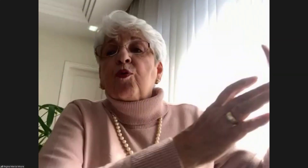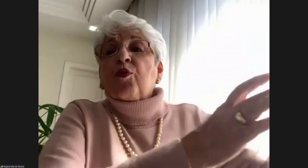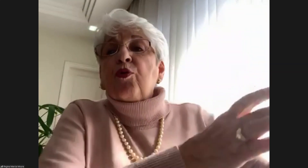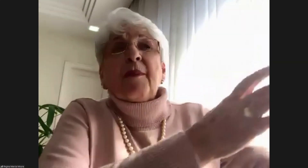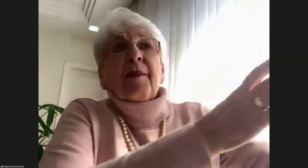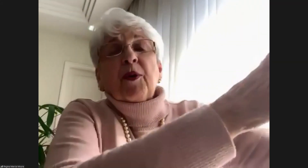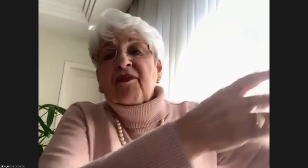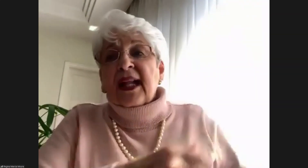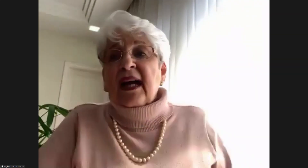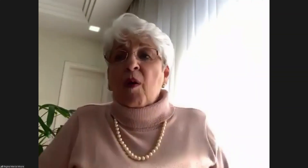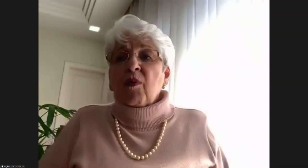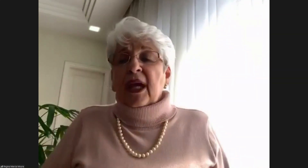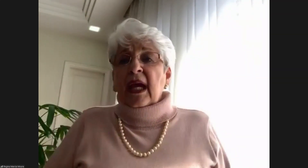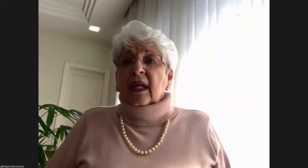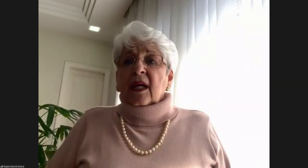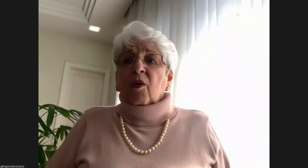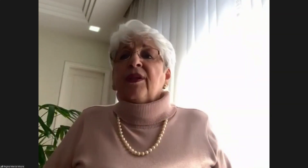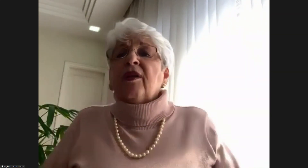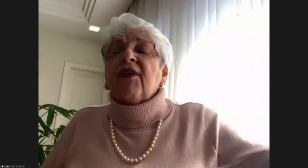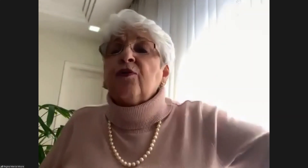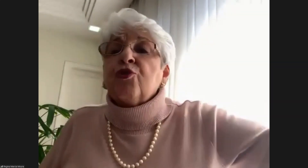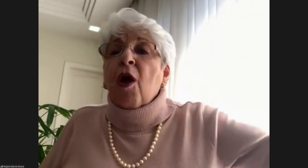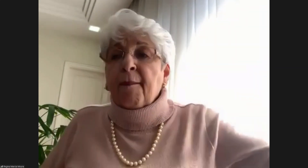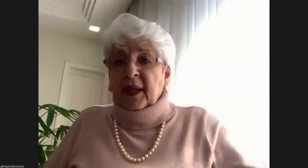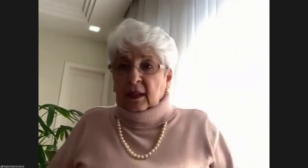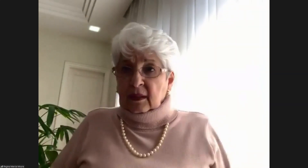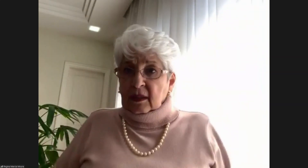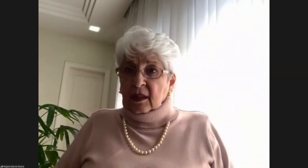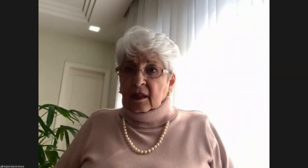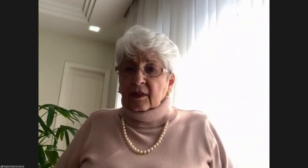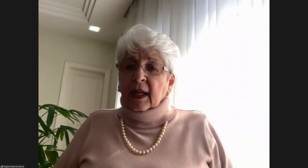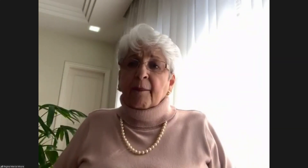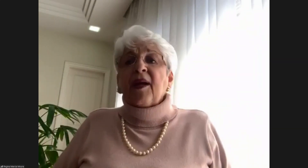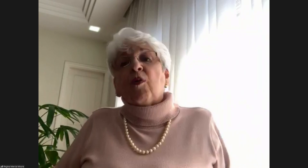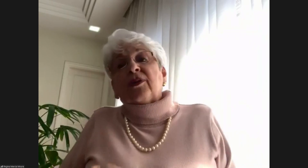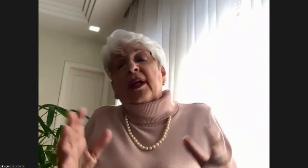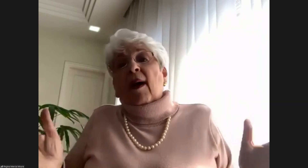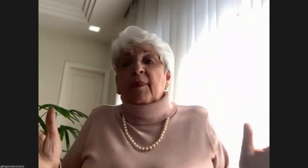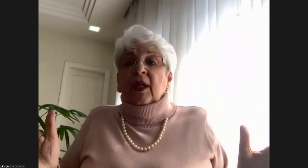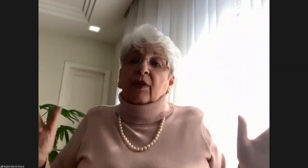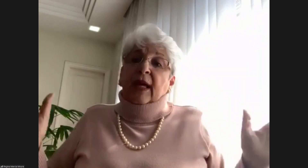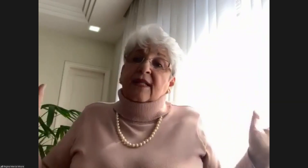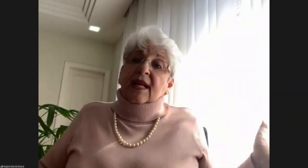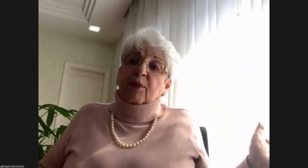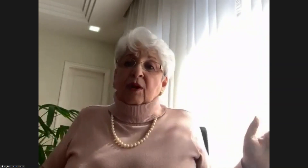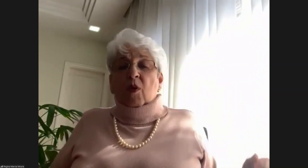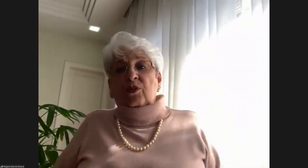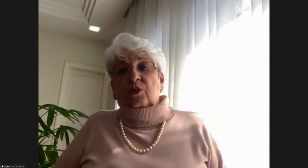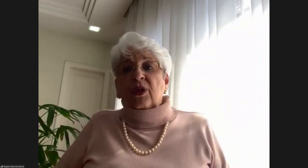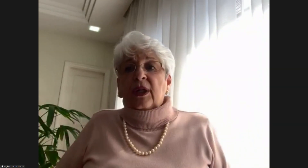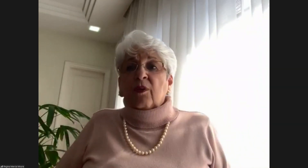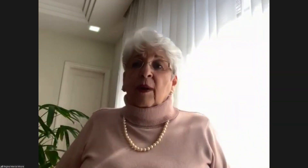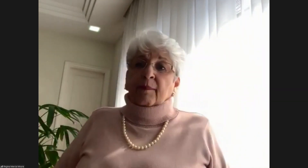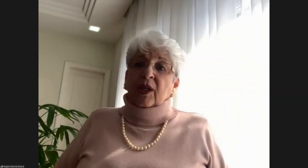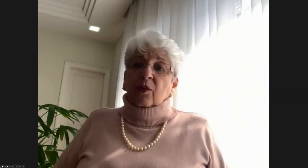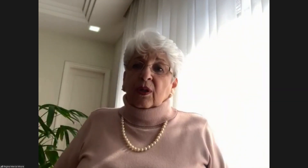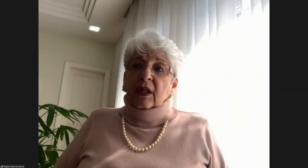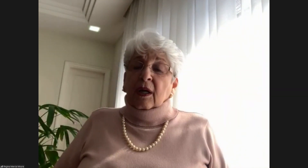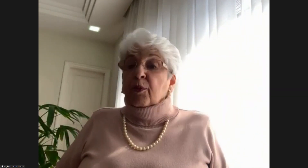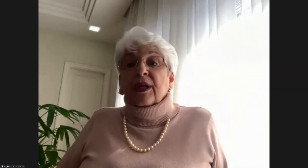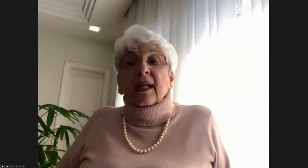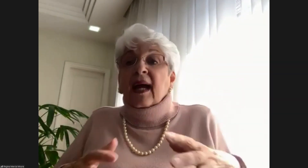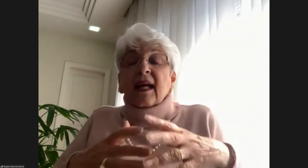para o clube para poder falar com alguém, ou então vai no shopping, né, para encontrar um amigo. Quem sabe eu encontro um